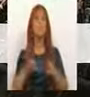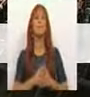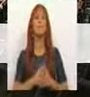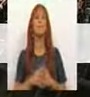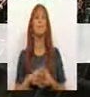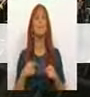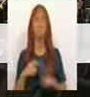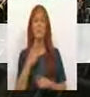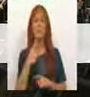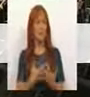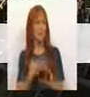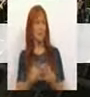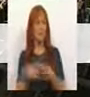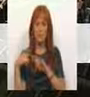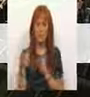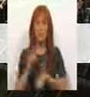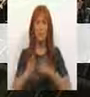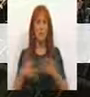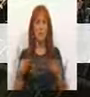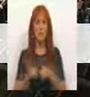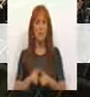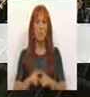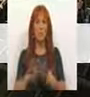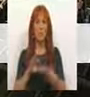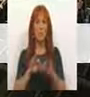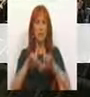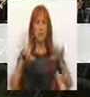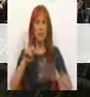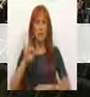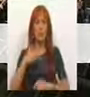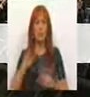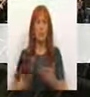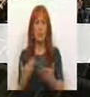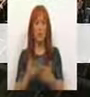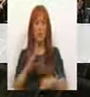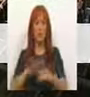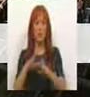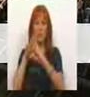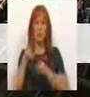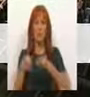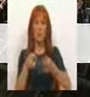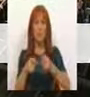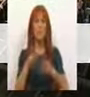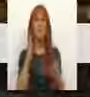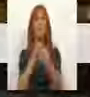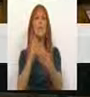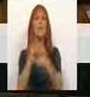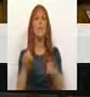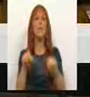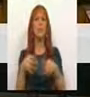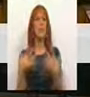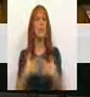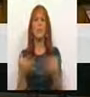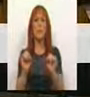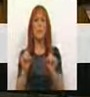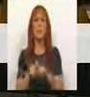Deputados, fica bem patente neste debate que o que de facto o PCP pretende relativamente ao modelo de gestão das escolas é, sem